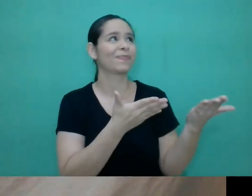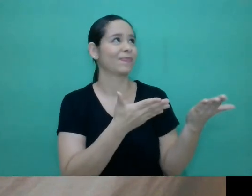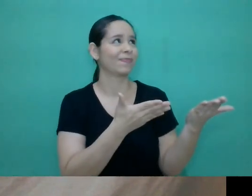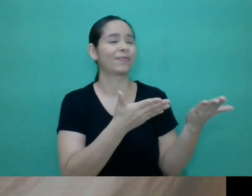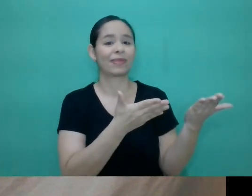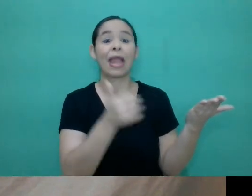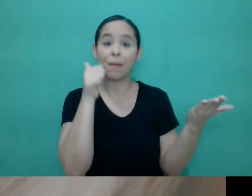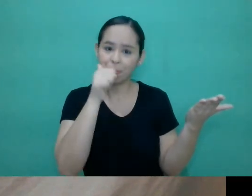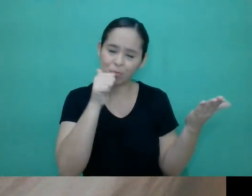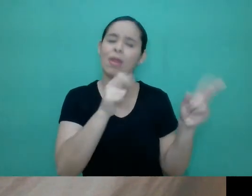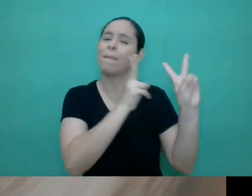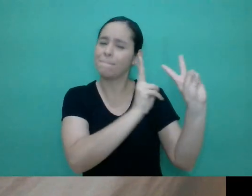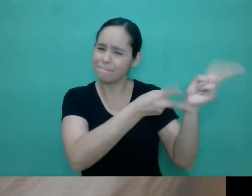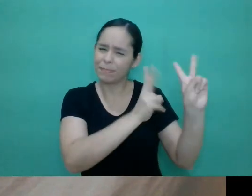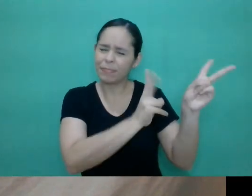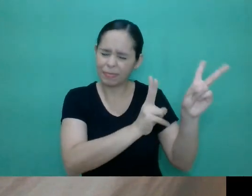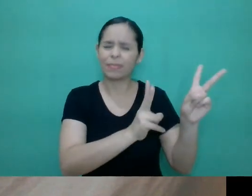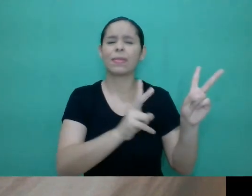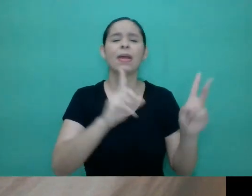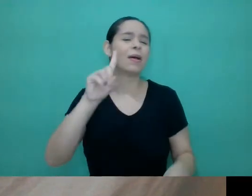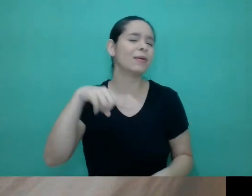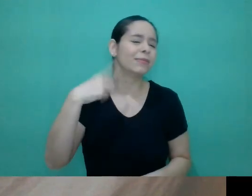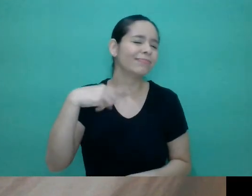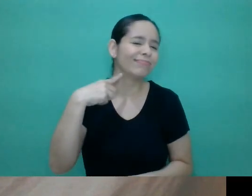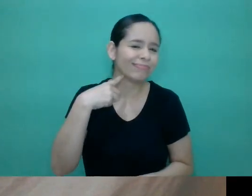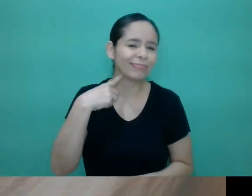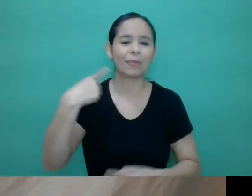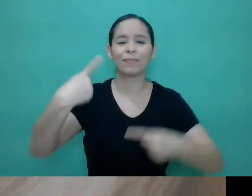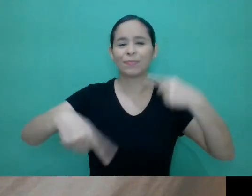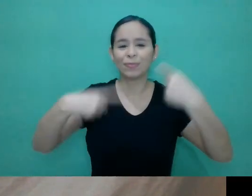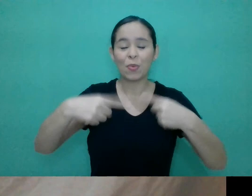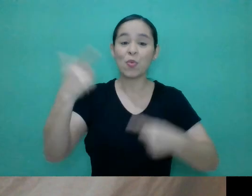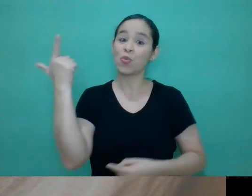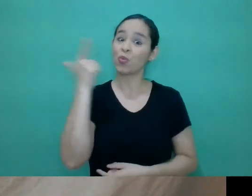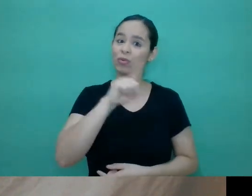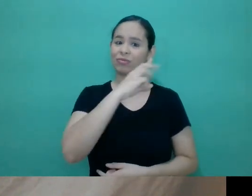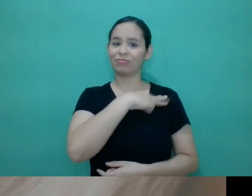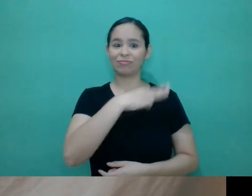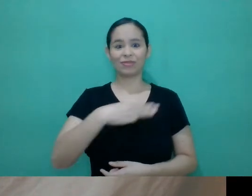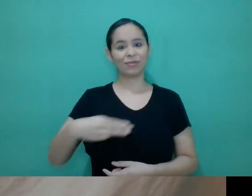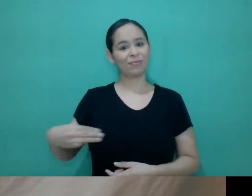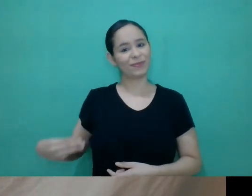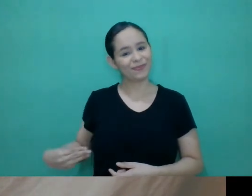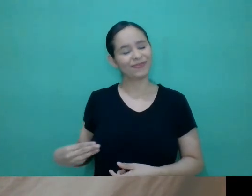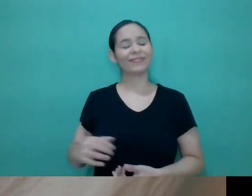como deputada, como política, até chegar a ser ministra.